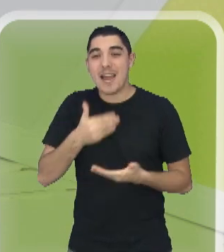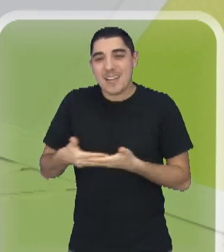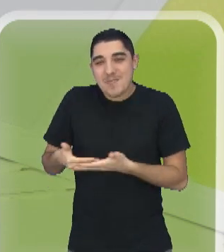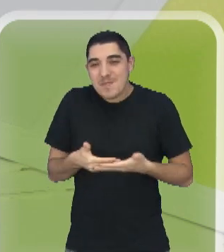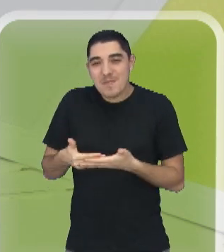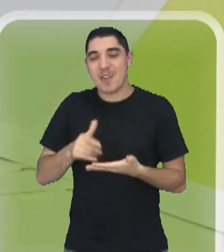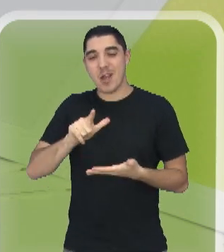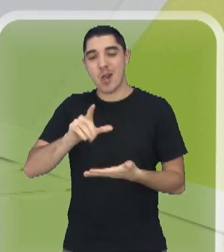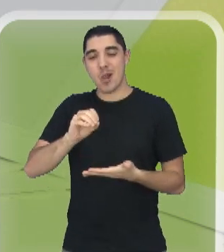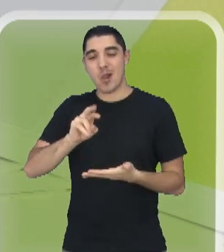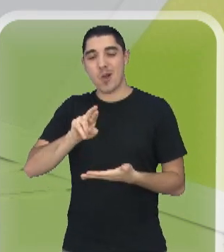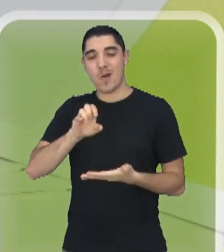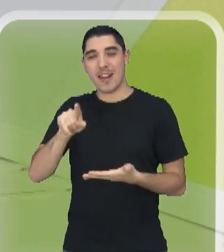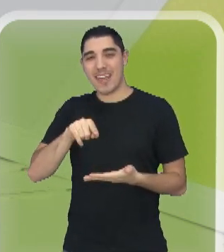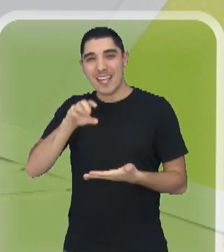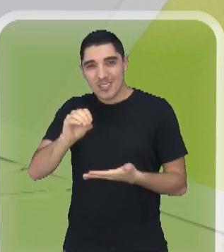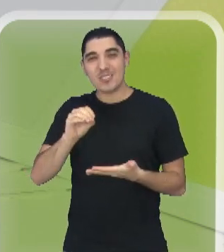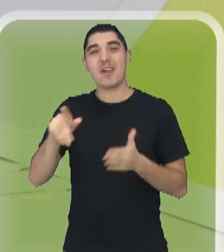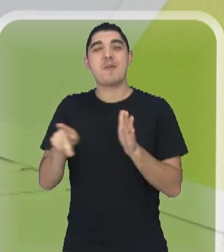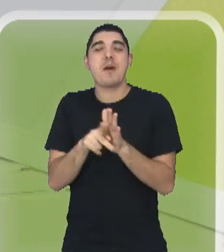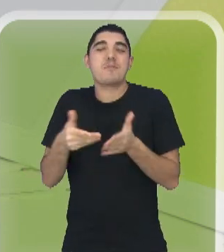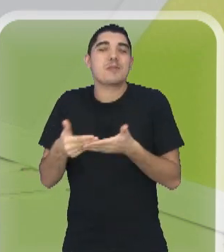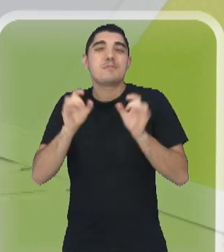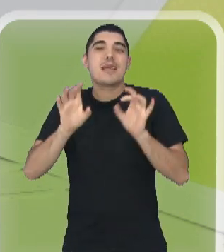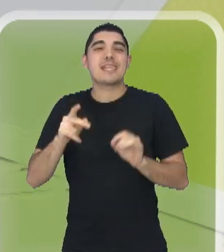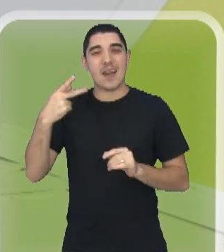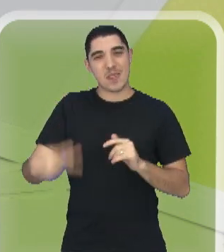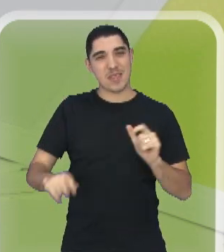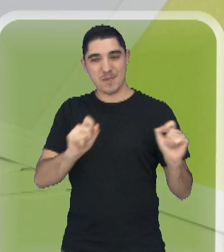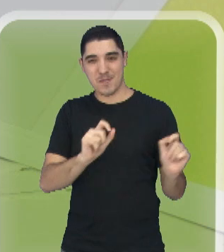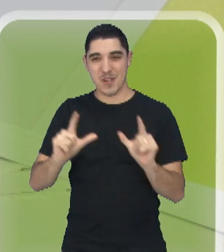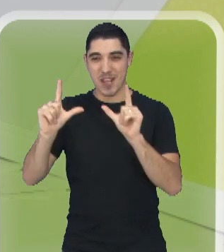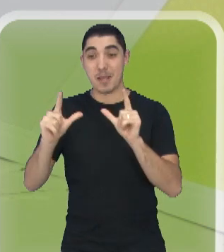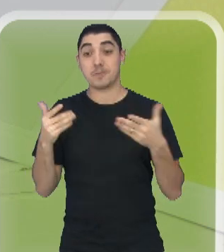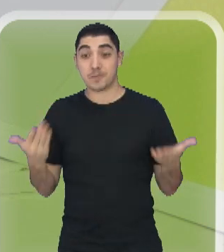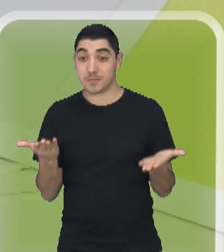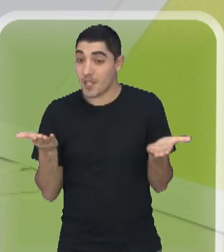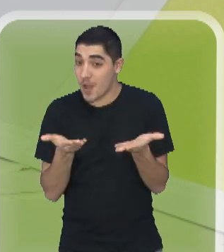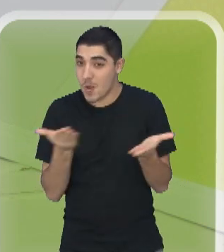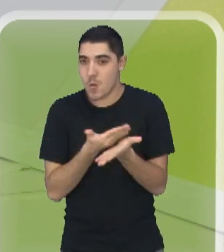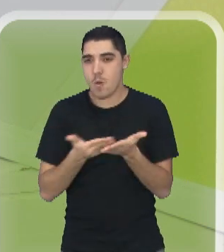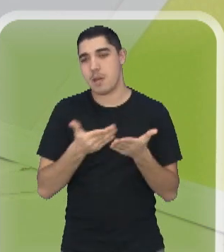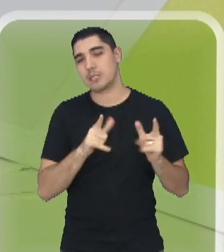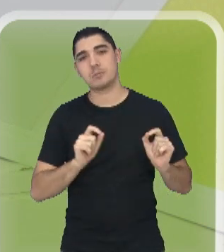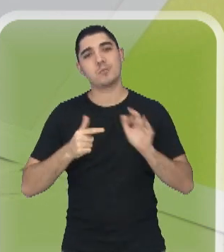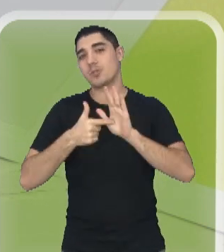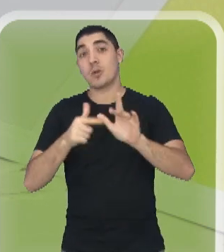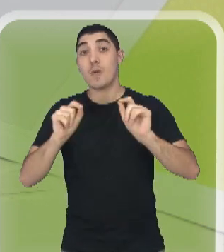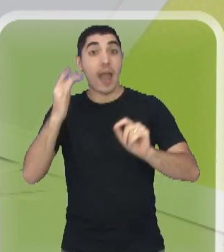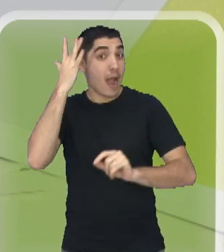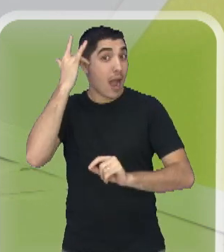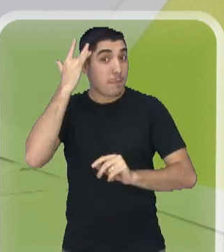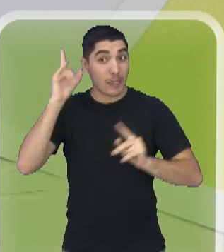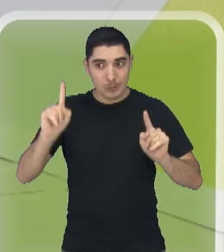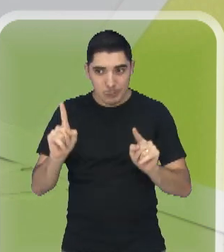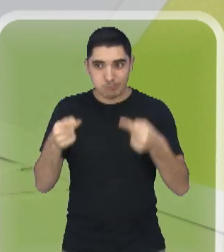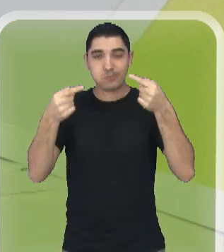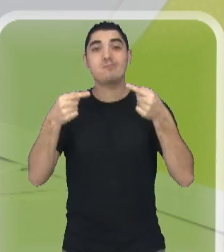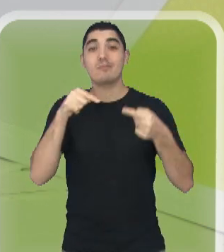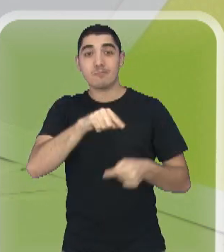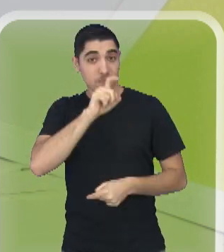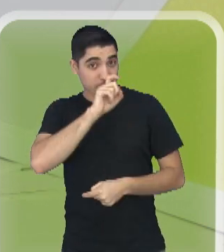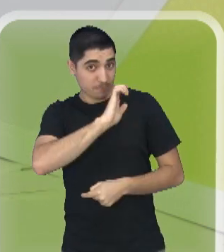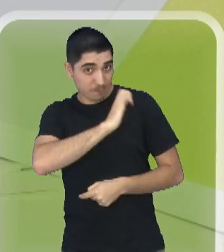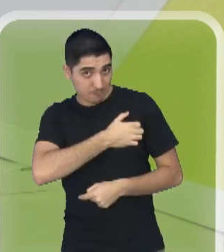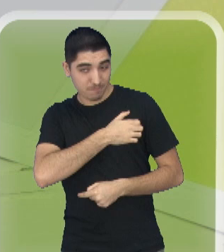querido Lourenço, o mascotinho do nosso Hora do Esporte. Hora do Esporte que já começa falando da decisão de amanhã da Série A3 entre